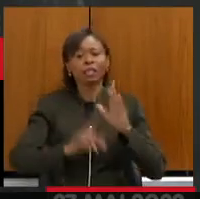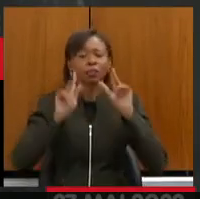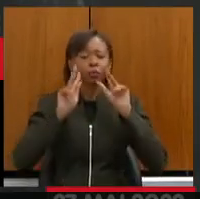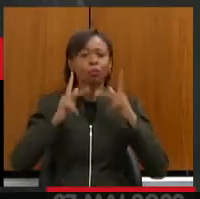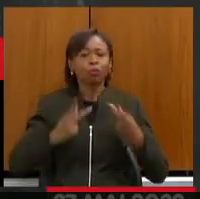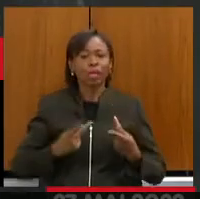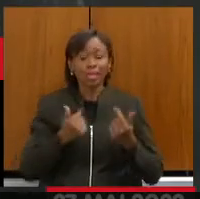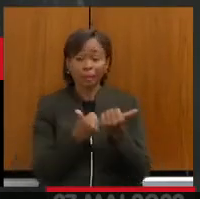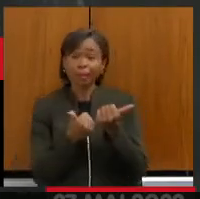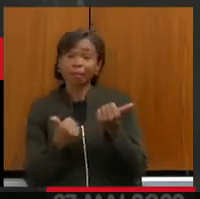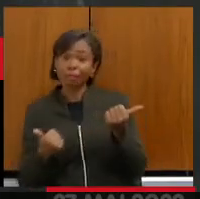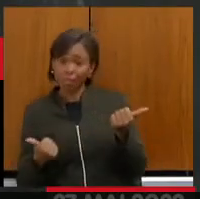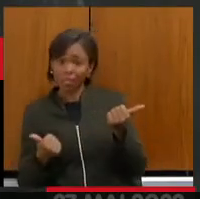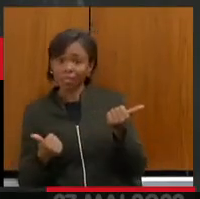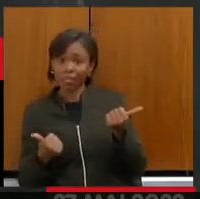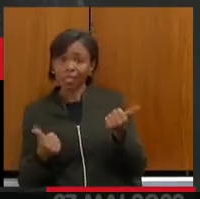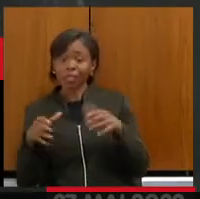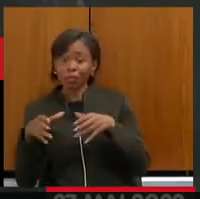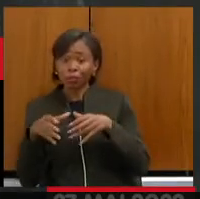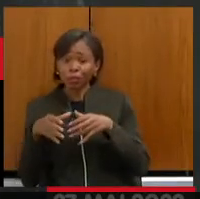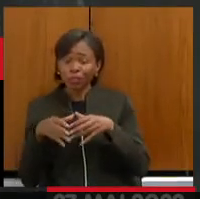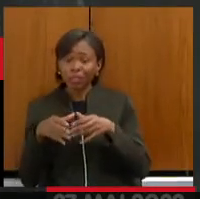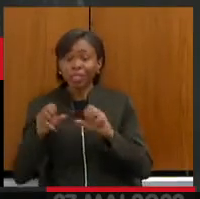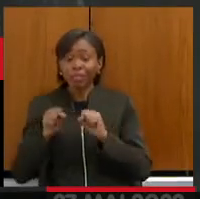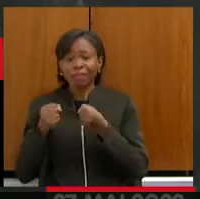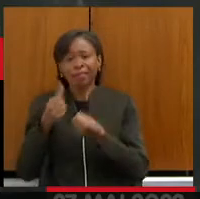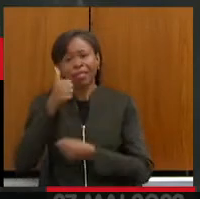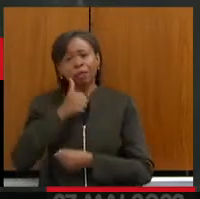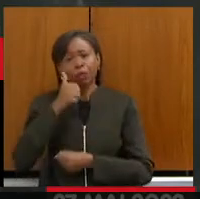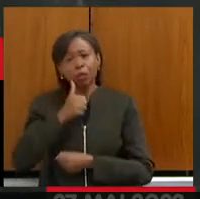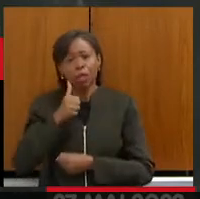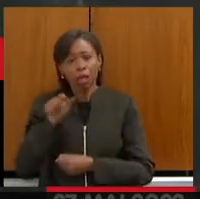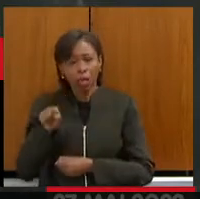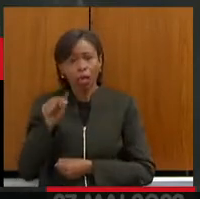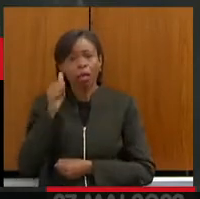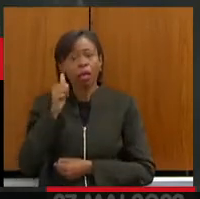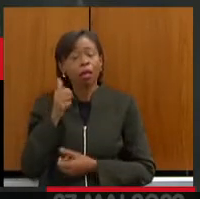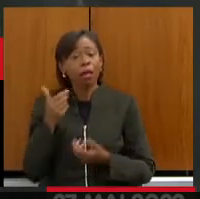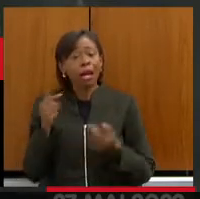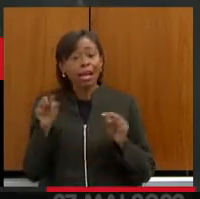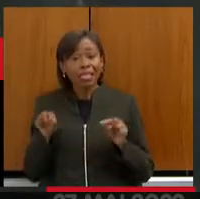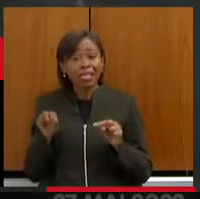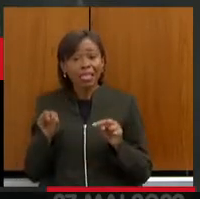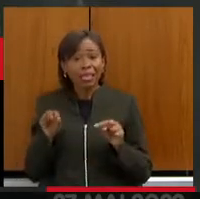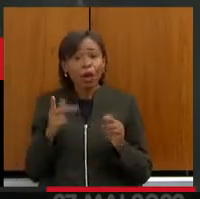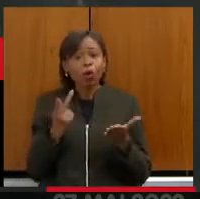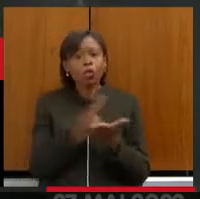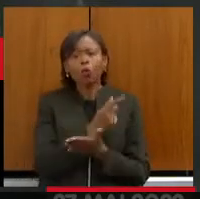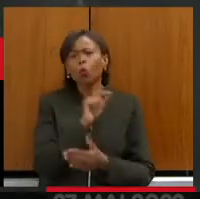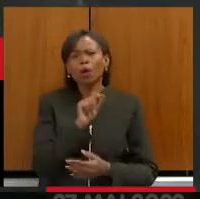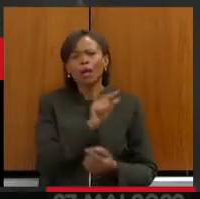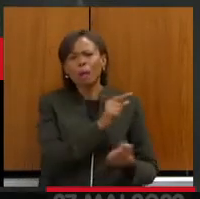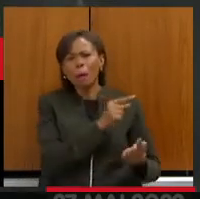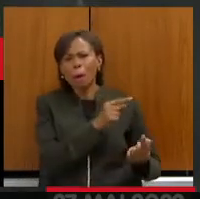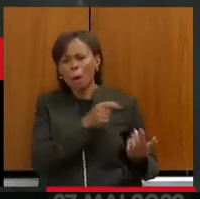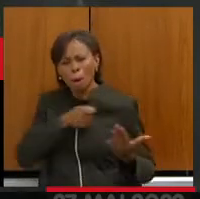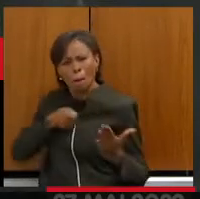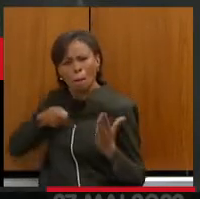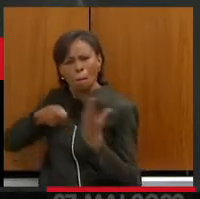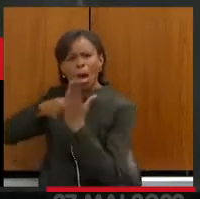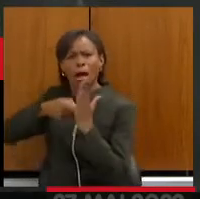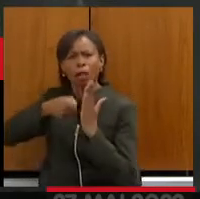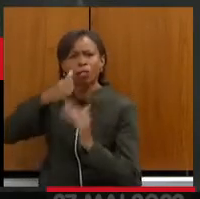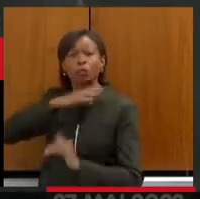defesa dos direitos da mulher aqui conosco ameaçada de morte e onde o exercício parlamentar da